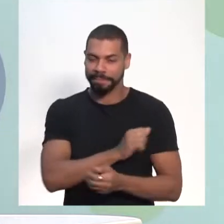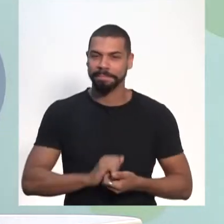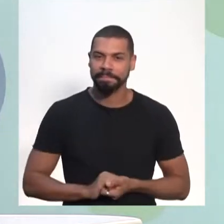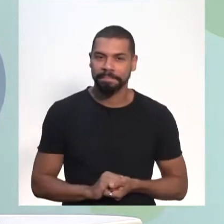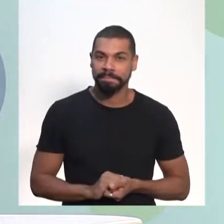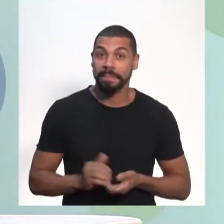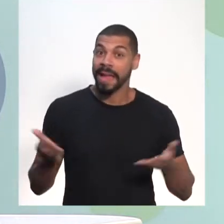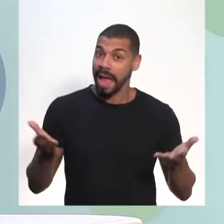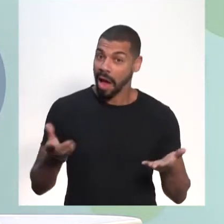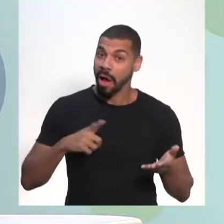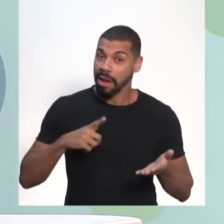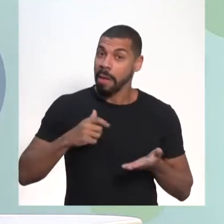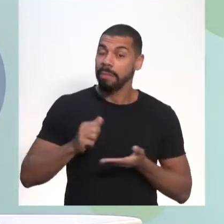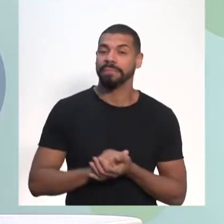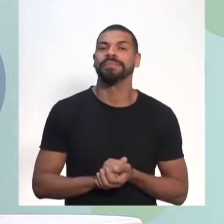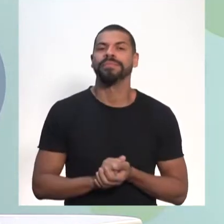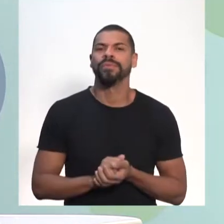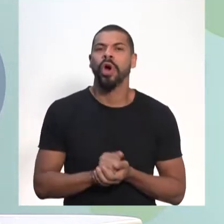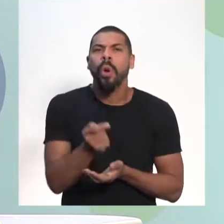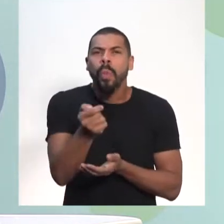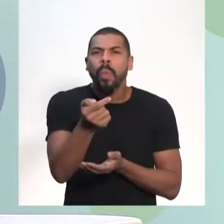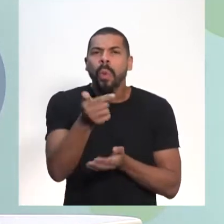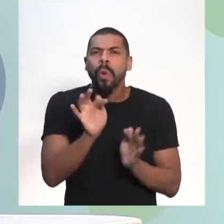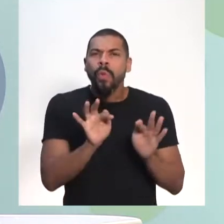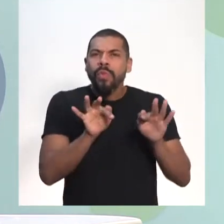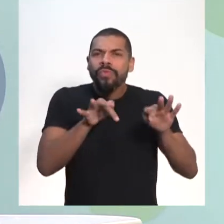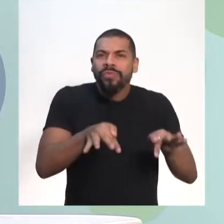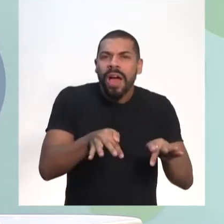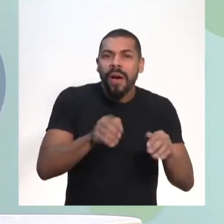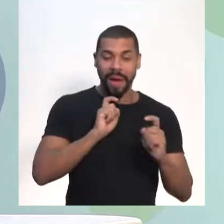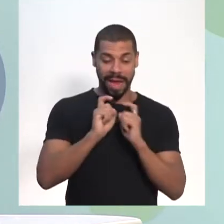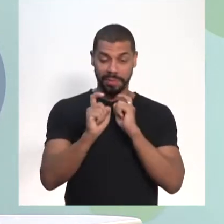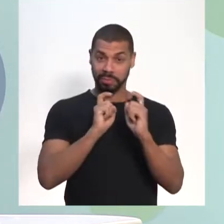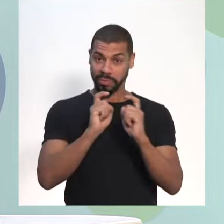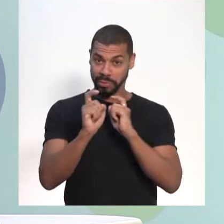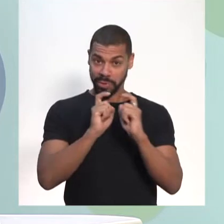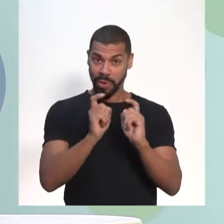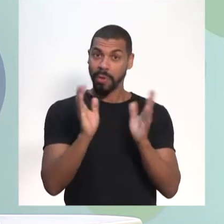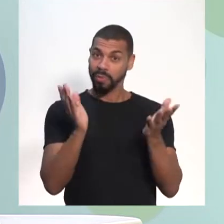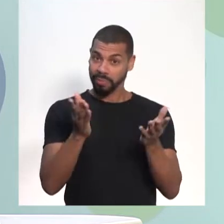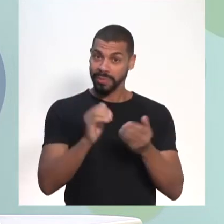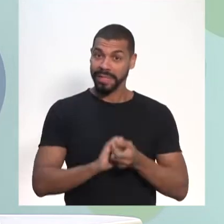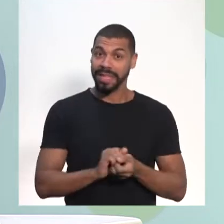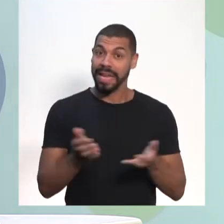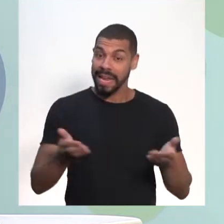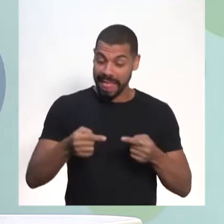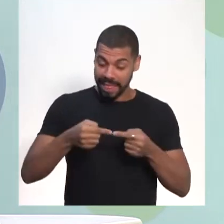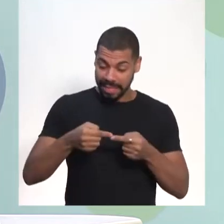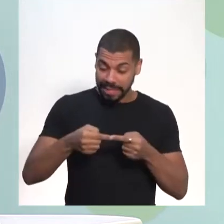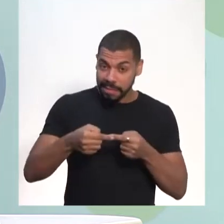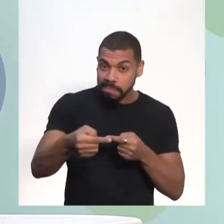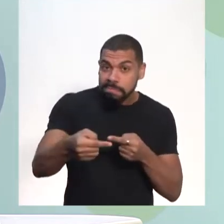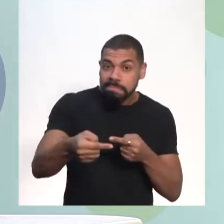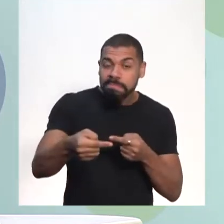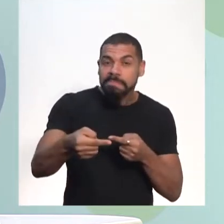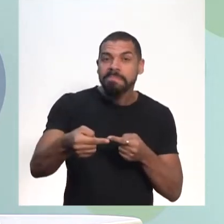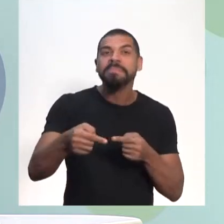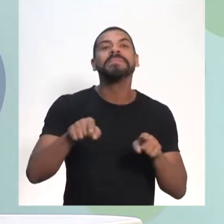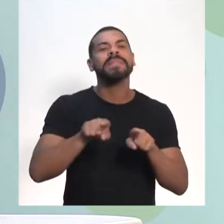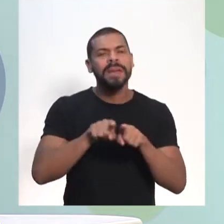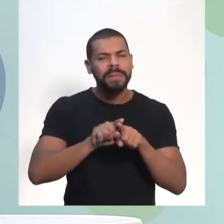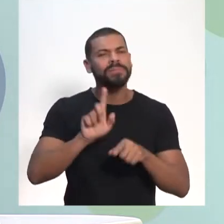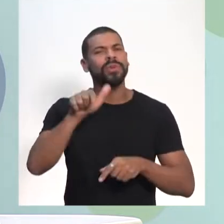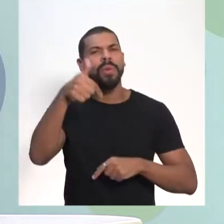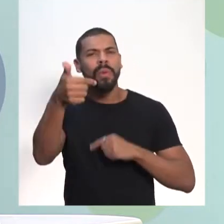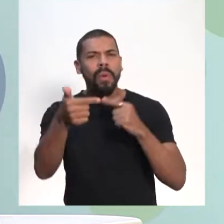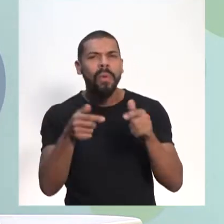estamos, basicamente, encerrando as ATPCs organizadas pela EFAP nessa semana, né? Teremos as ATPCs